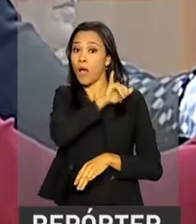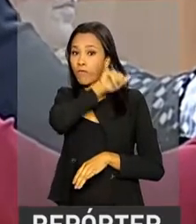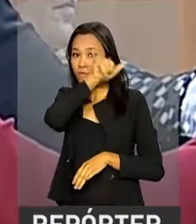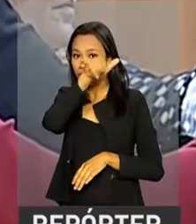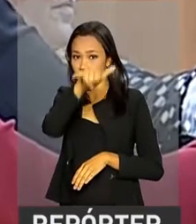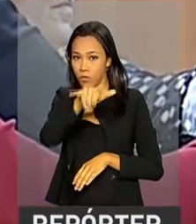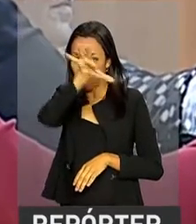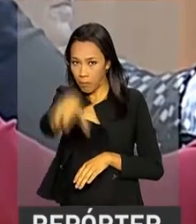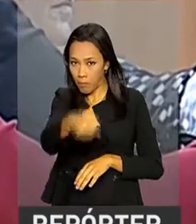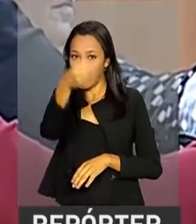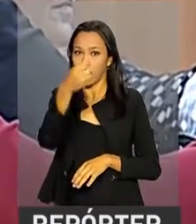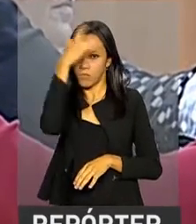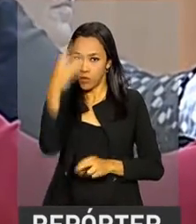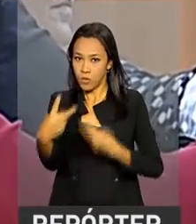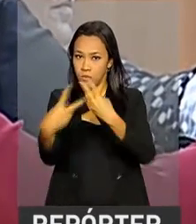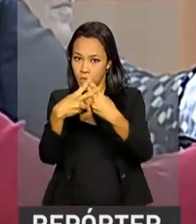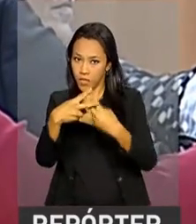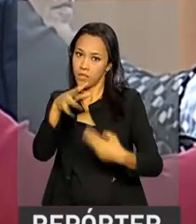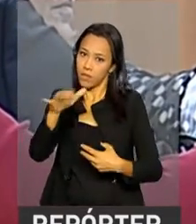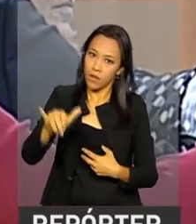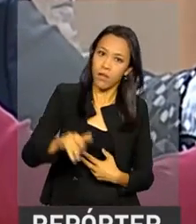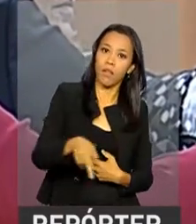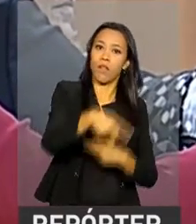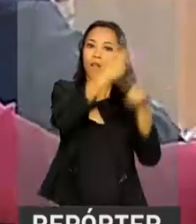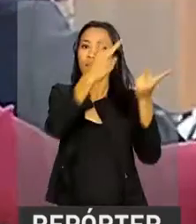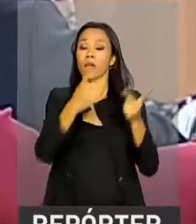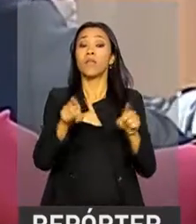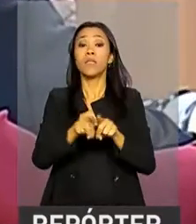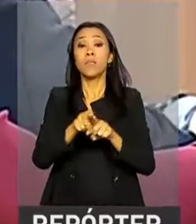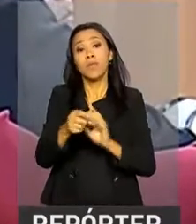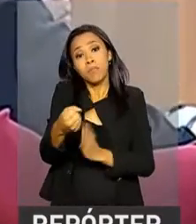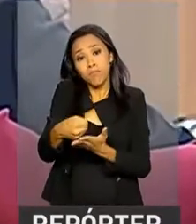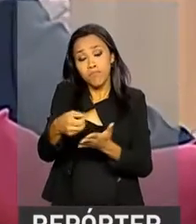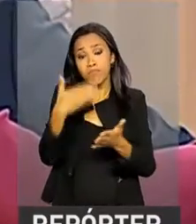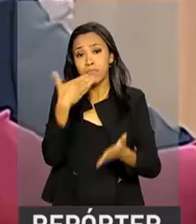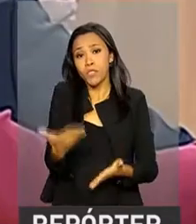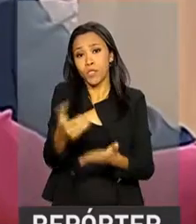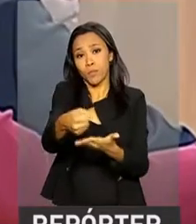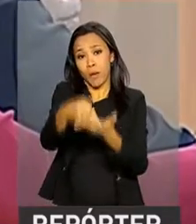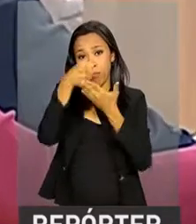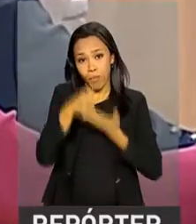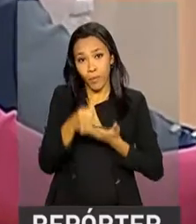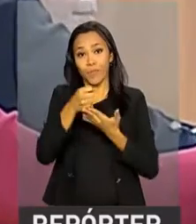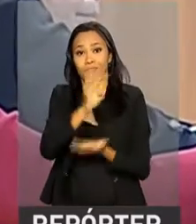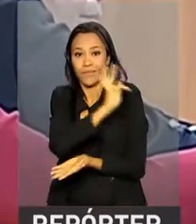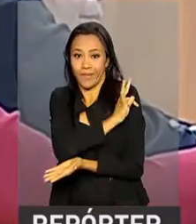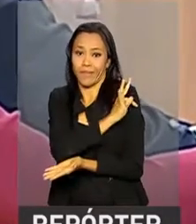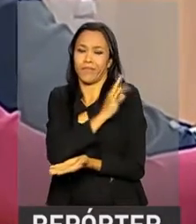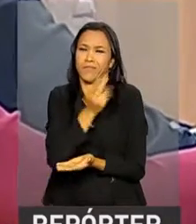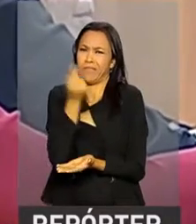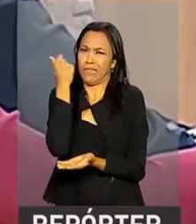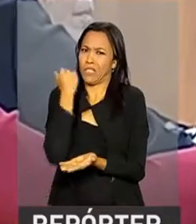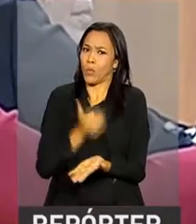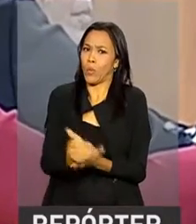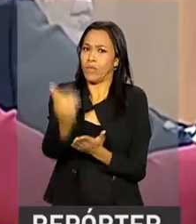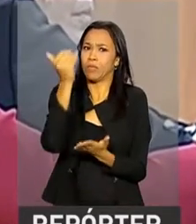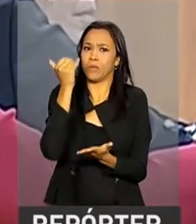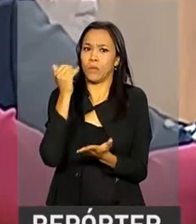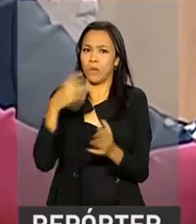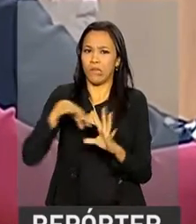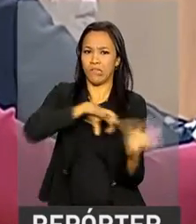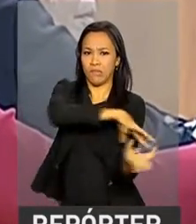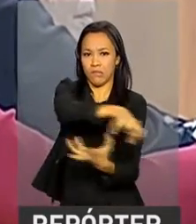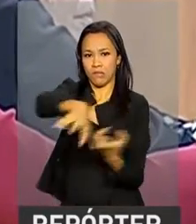presos e que deu uma avaliação técnica desde quando começou a rebelião eu fiquei lugar permanente